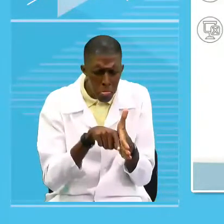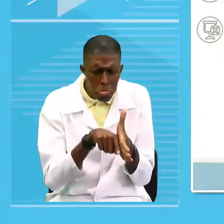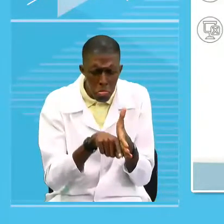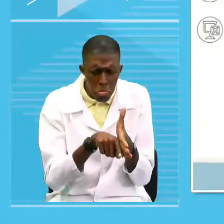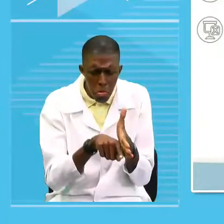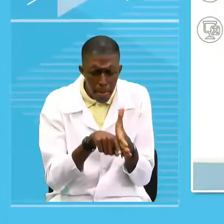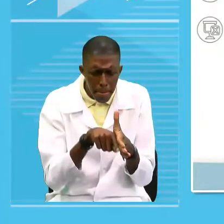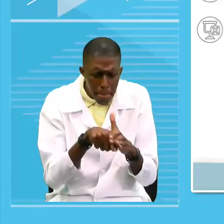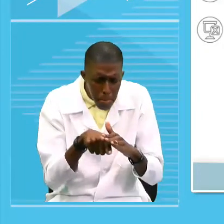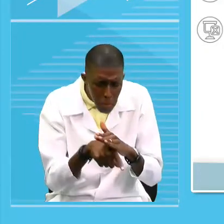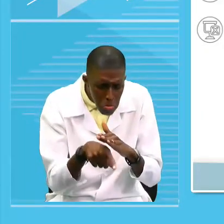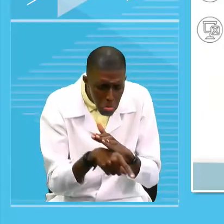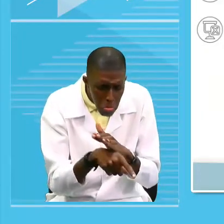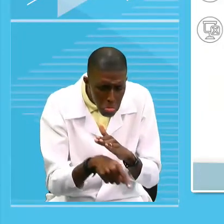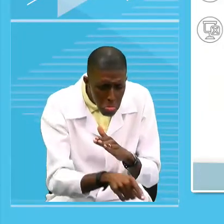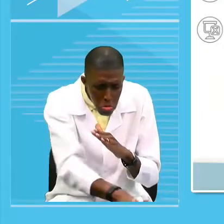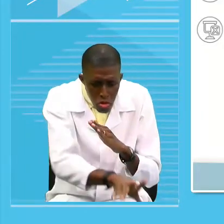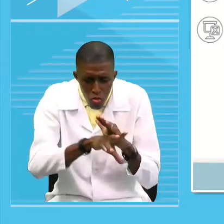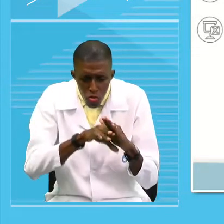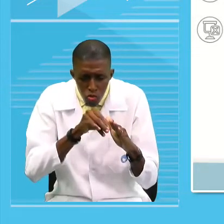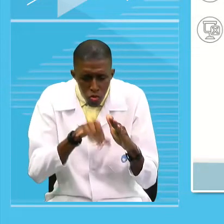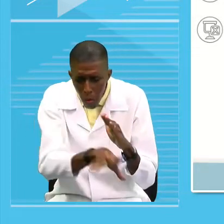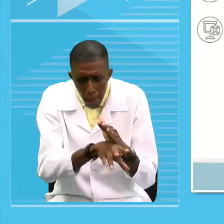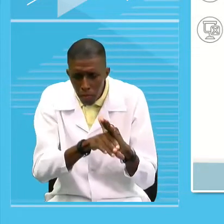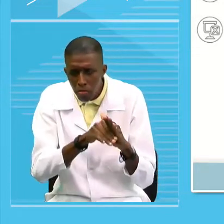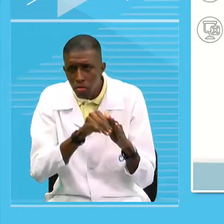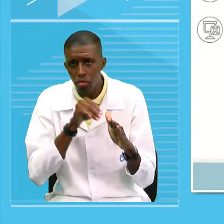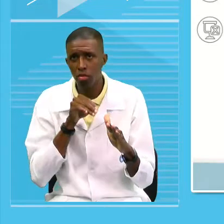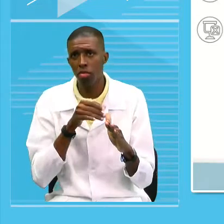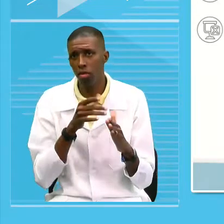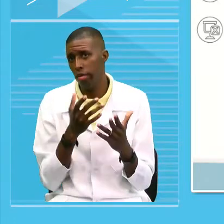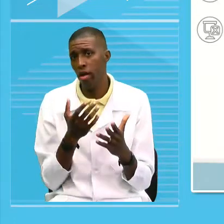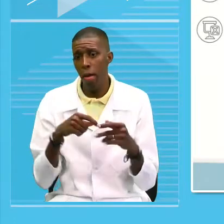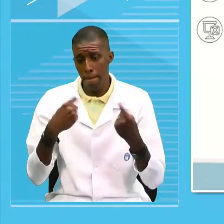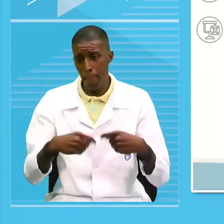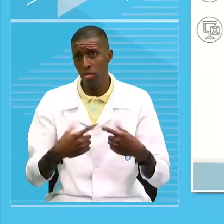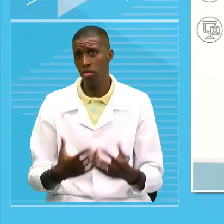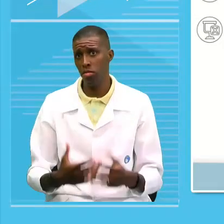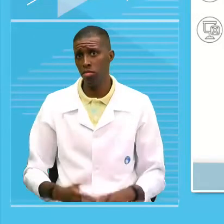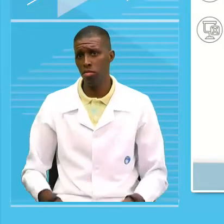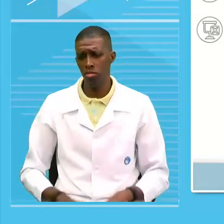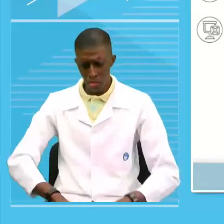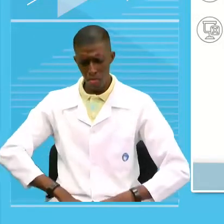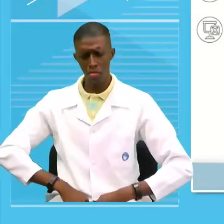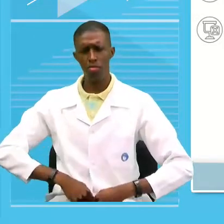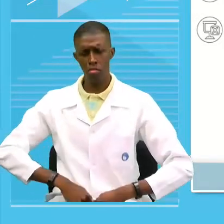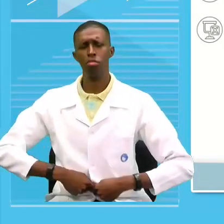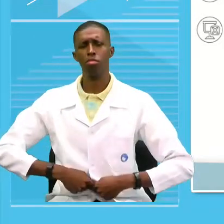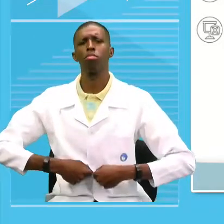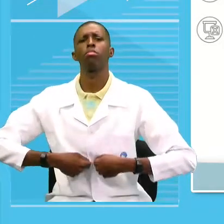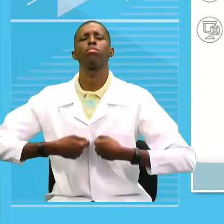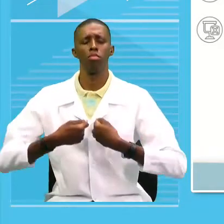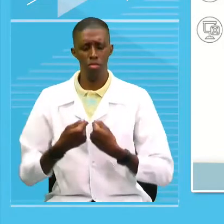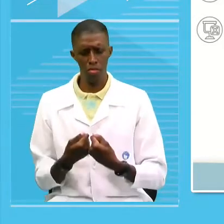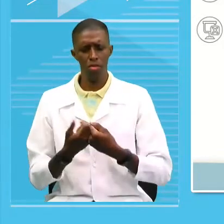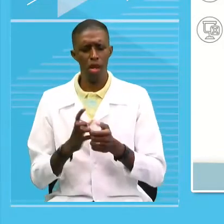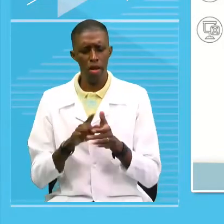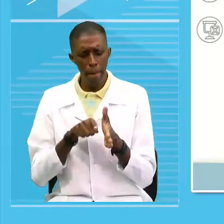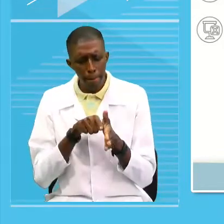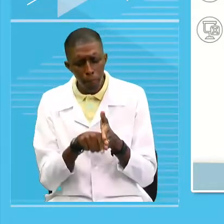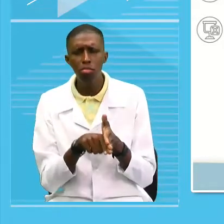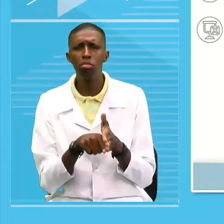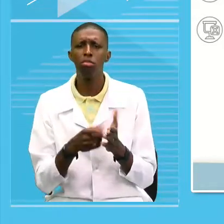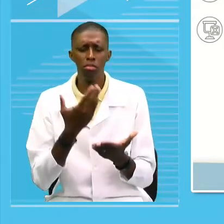não apenas ficar ali parado esperando ela chegar o segundo Pilar é aprender a fazer